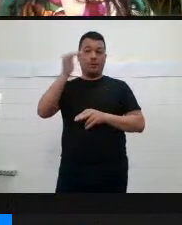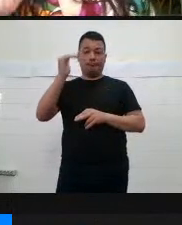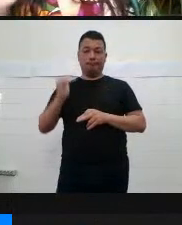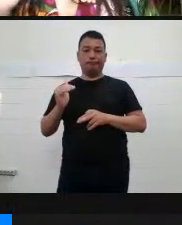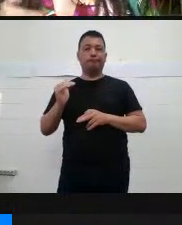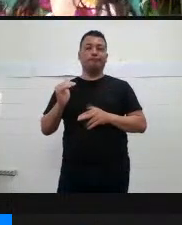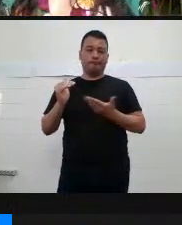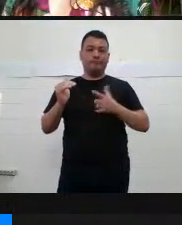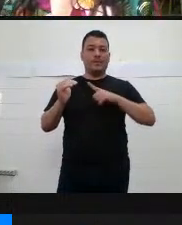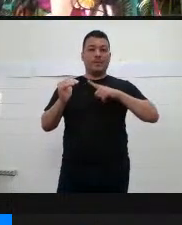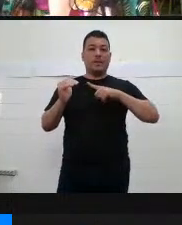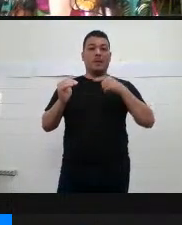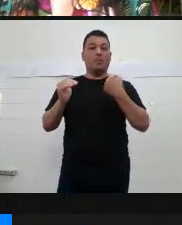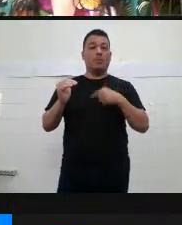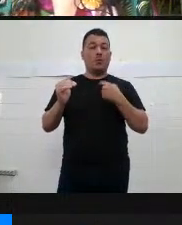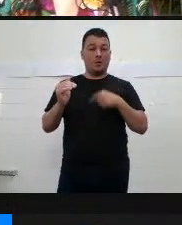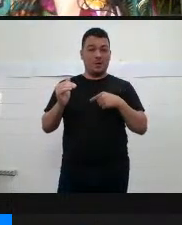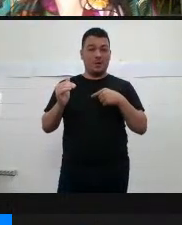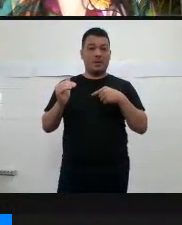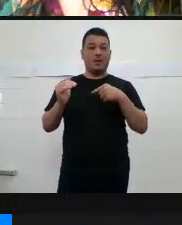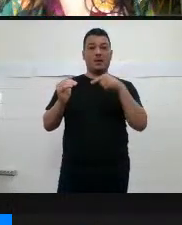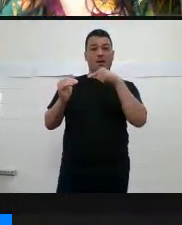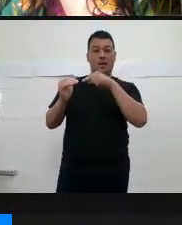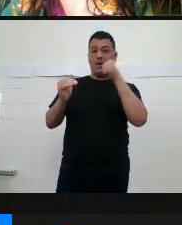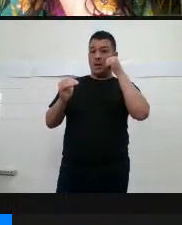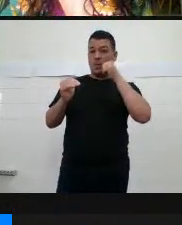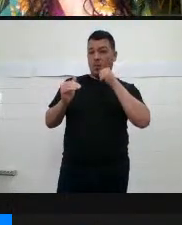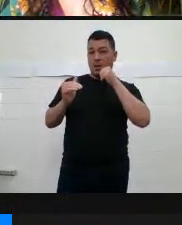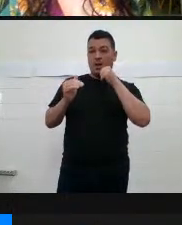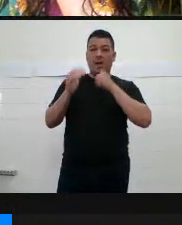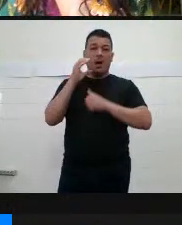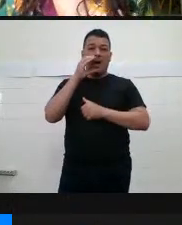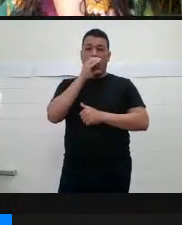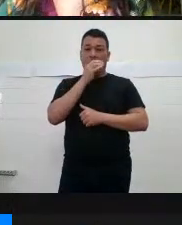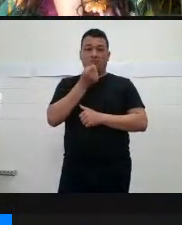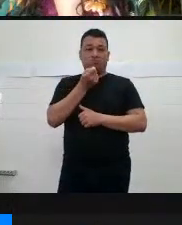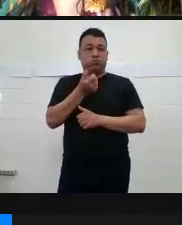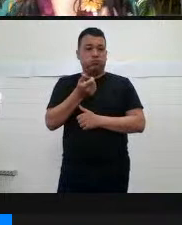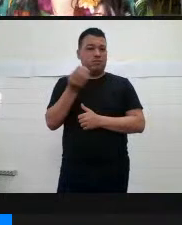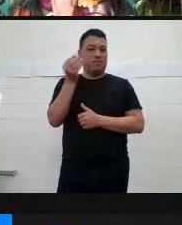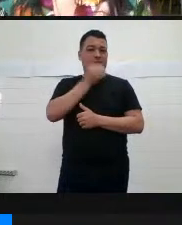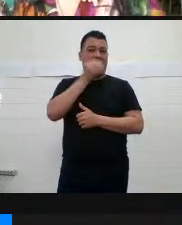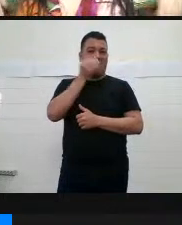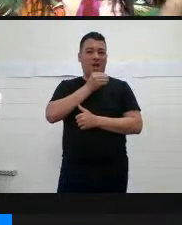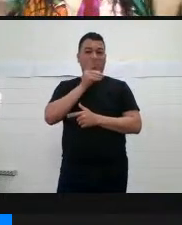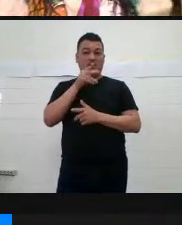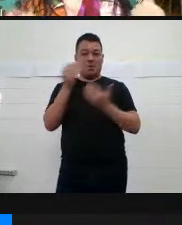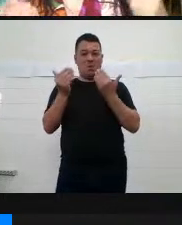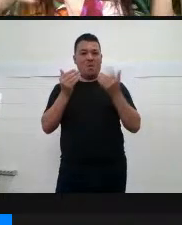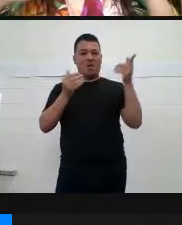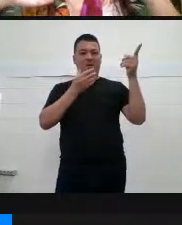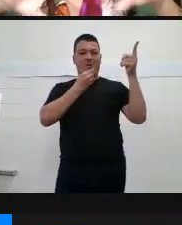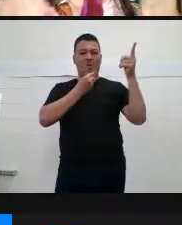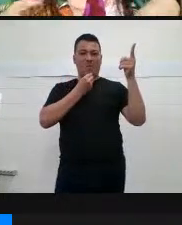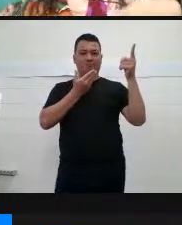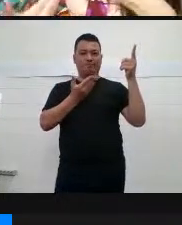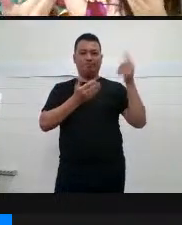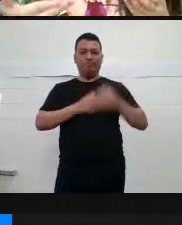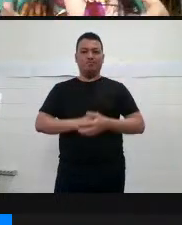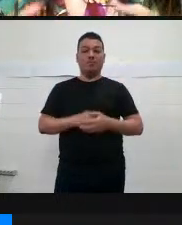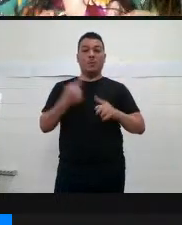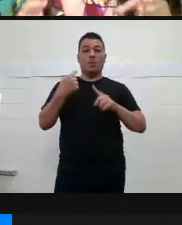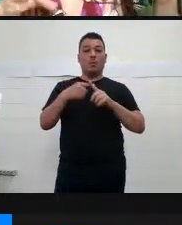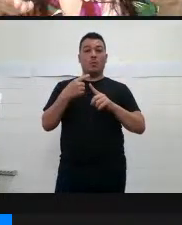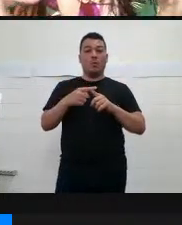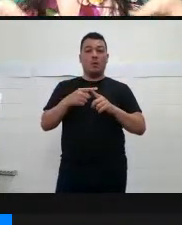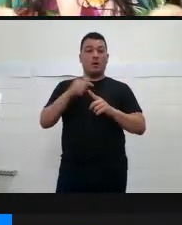justificar justamente por esse pouco calor que ela possui, portanto, né, por ser